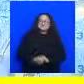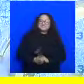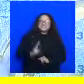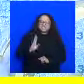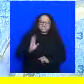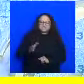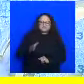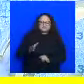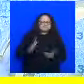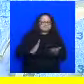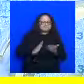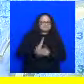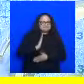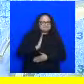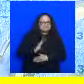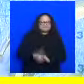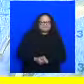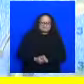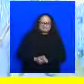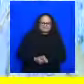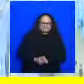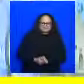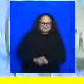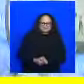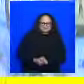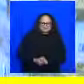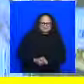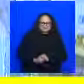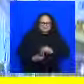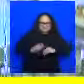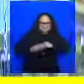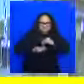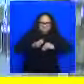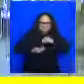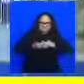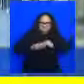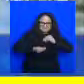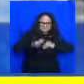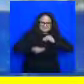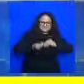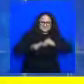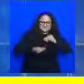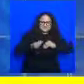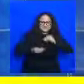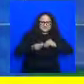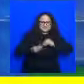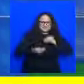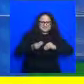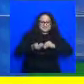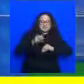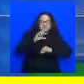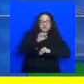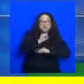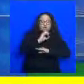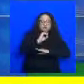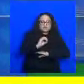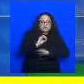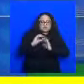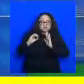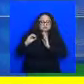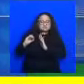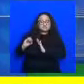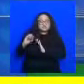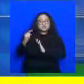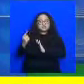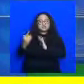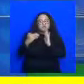Bolas posicionadas. Valendo! Globo recarregado, embaralhando 80 bolas numeradas de